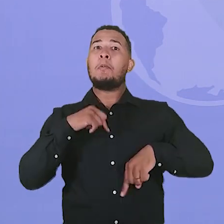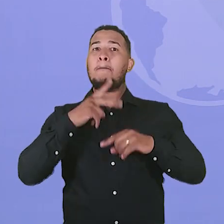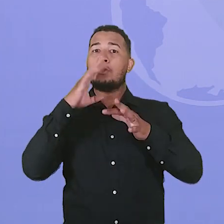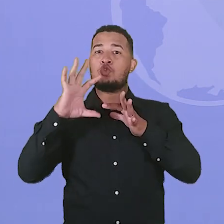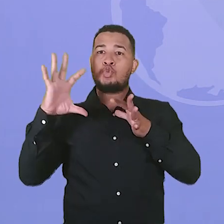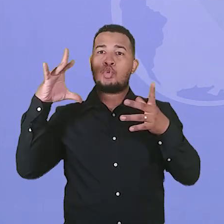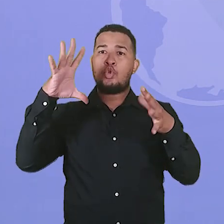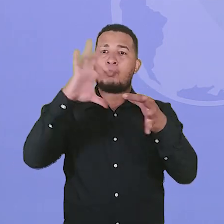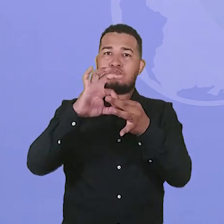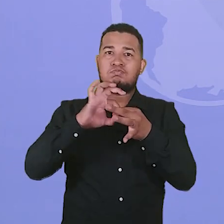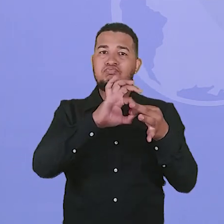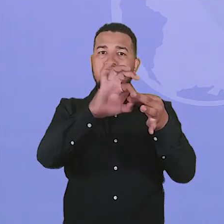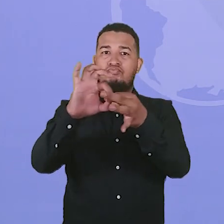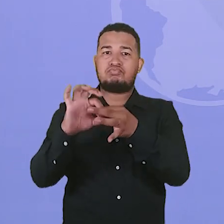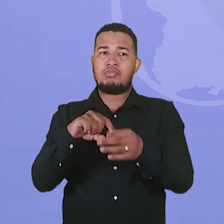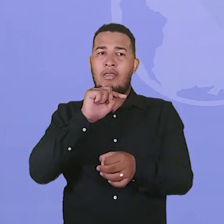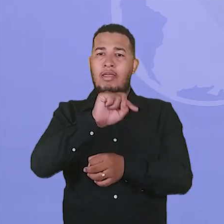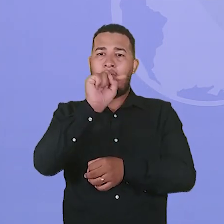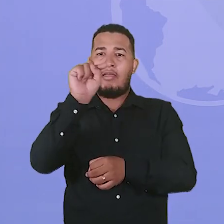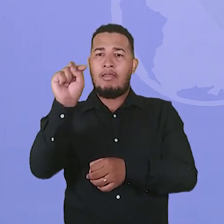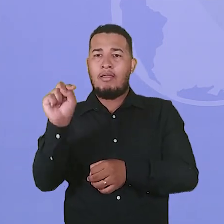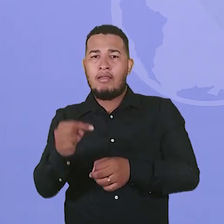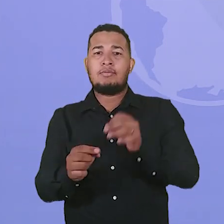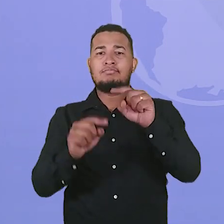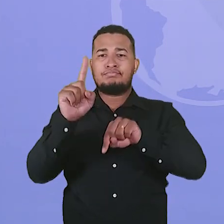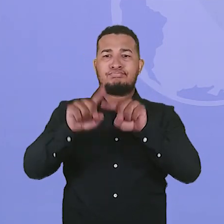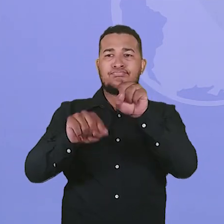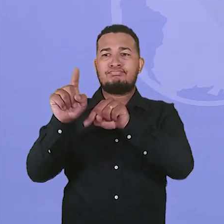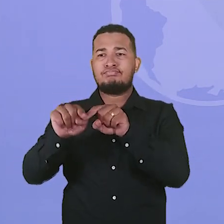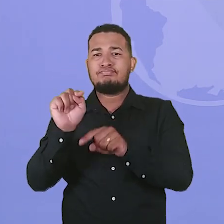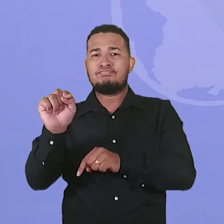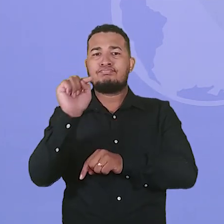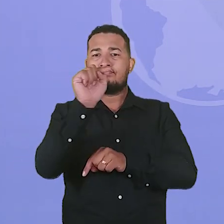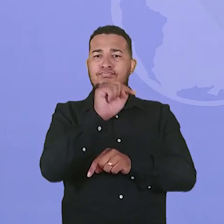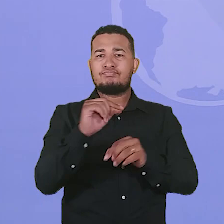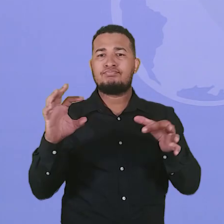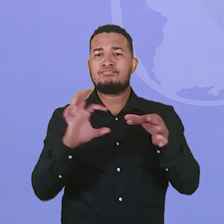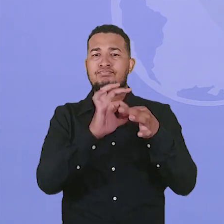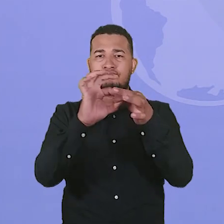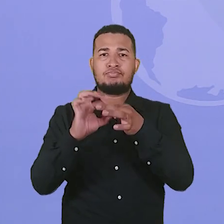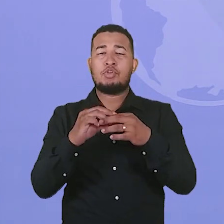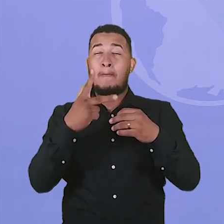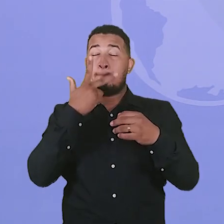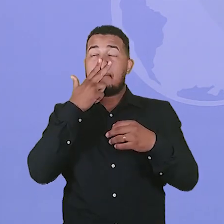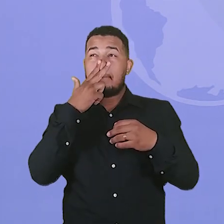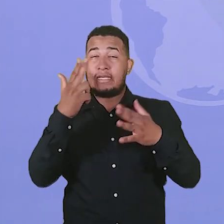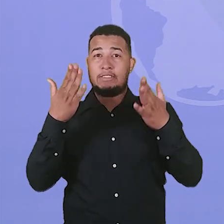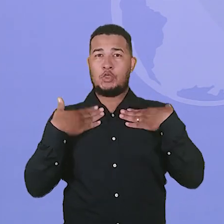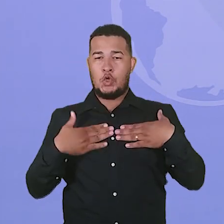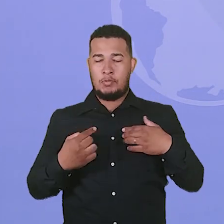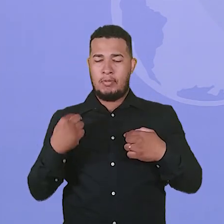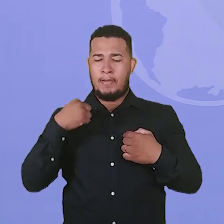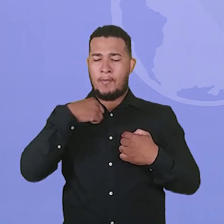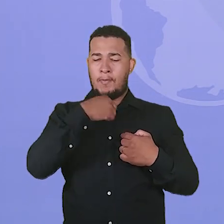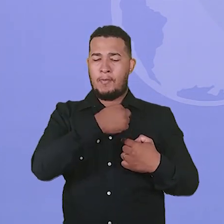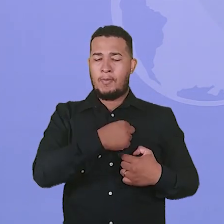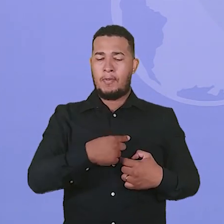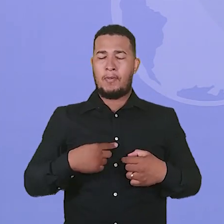um todo, né? Onde cada parte desse elemento, desse corpo, melhor